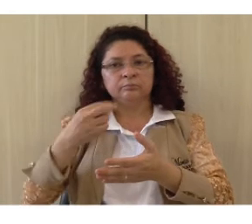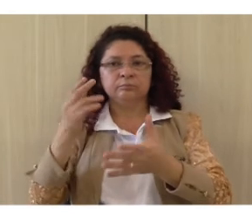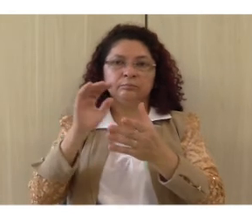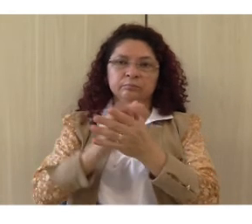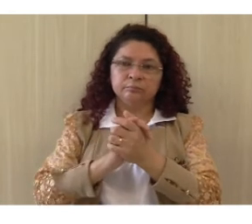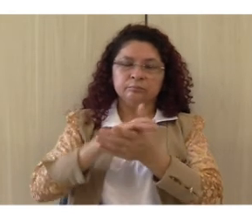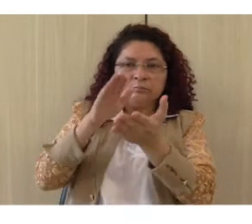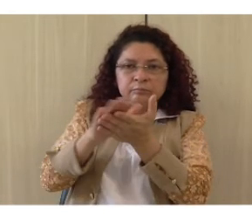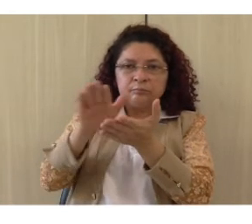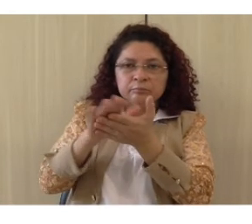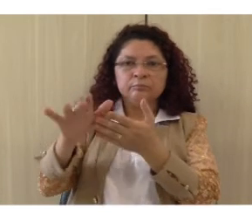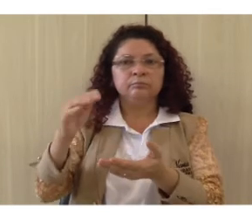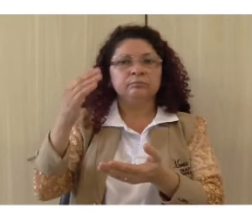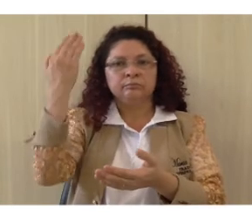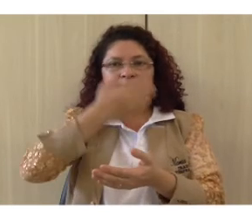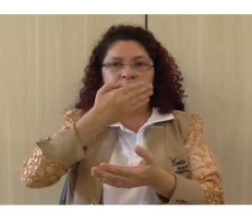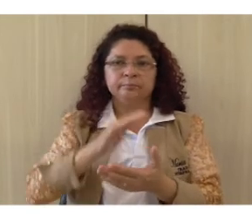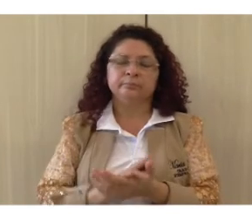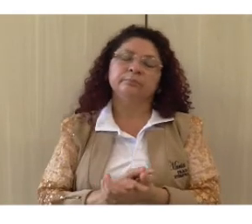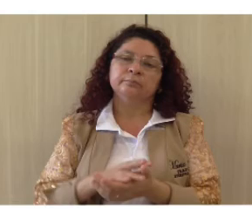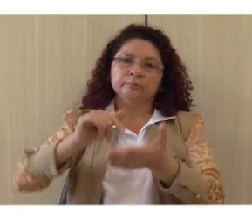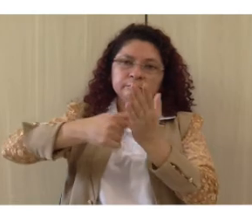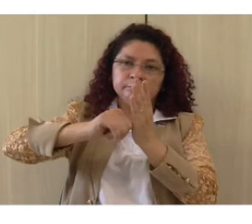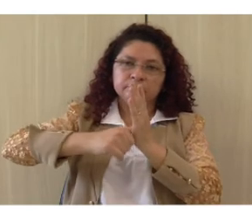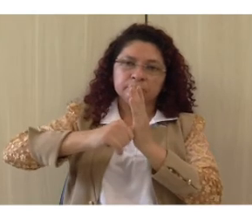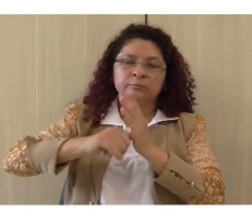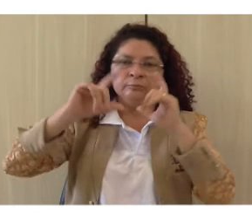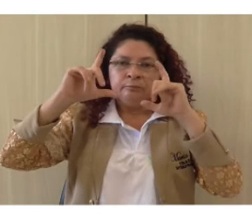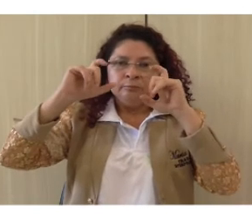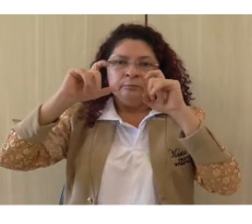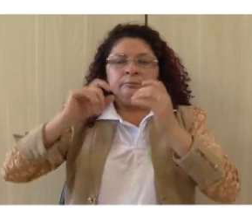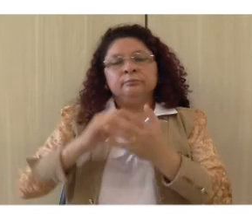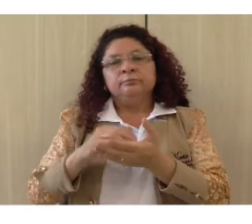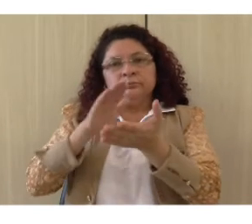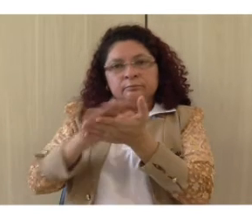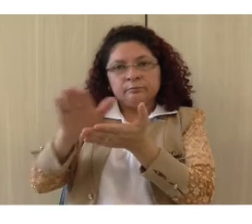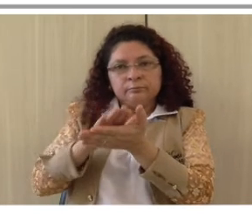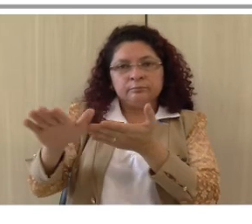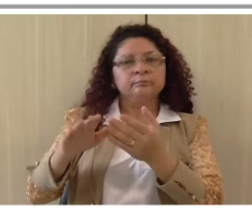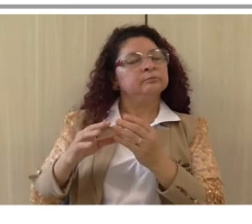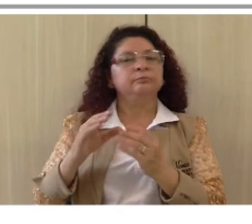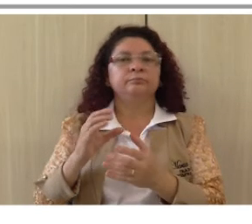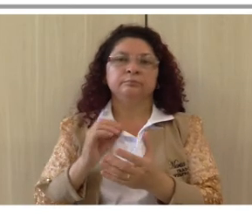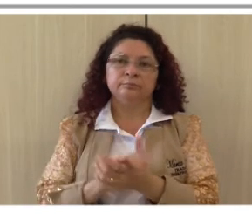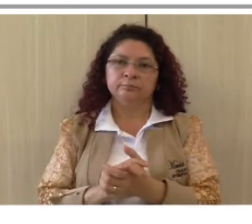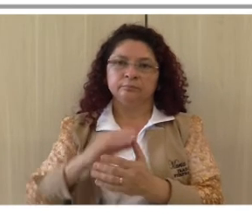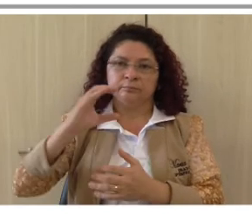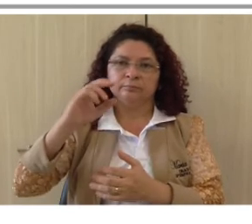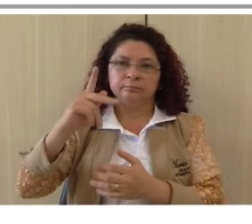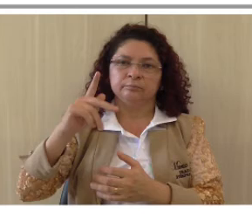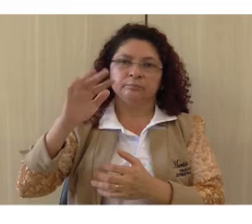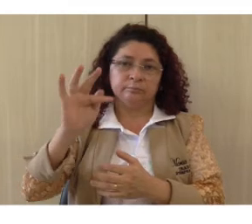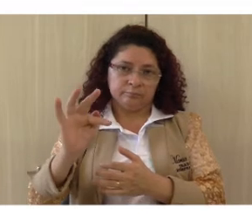e cópia. C. Documento de identificação oficial com foto, original e cópia. D. CPF,